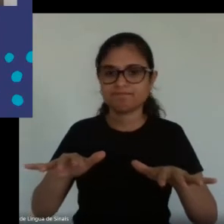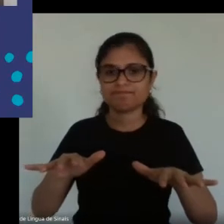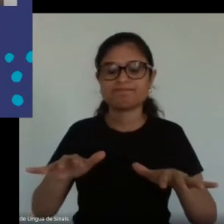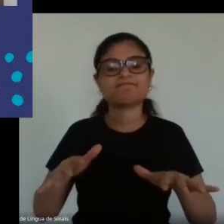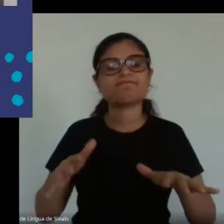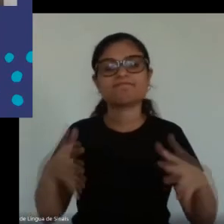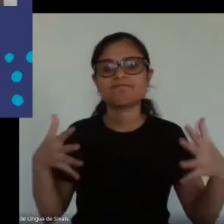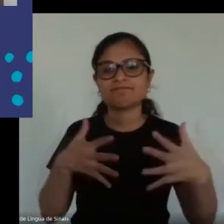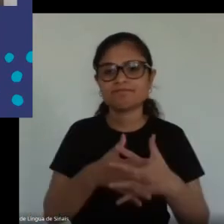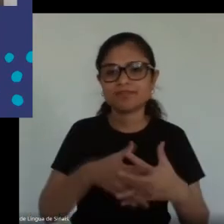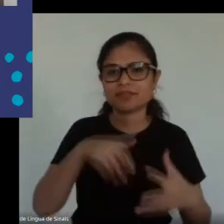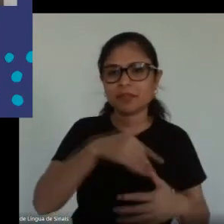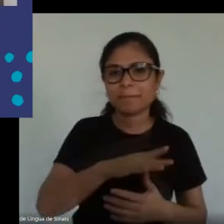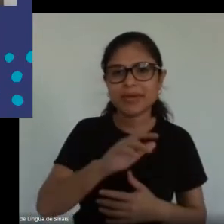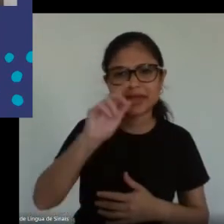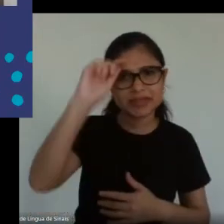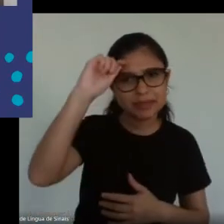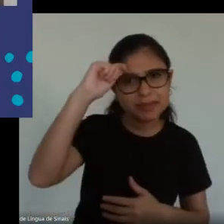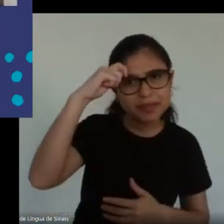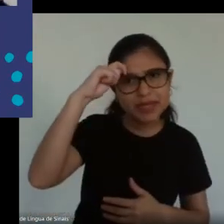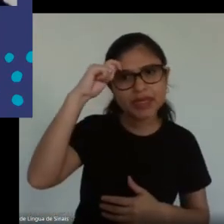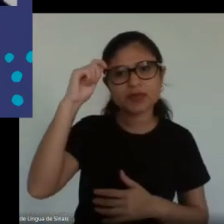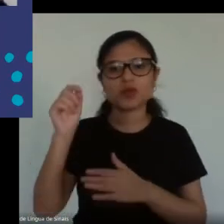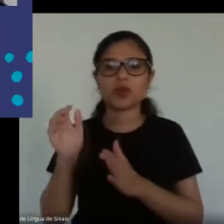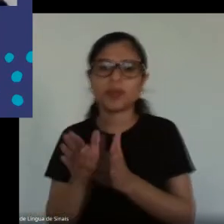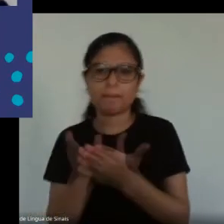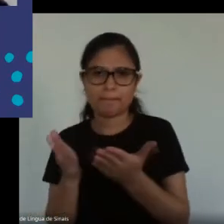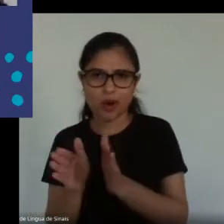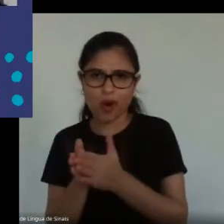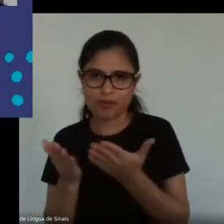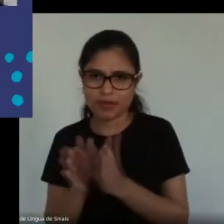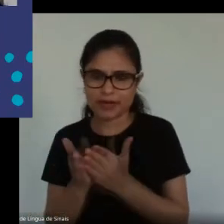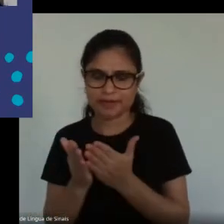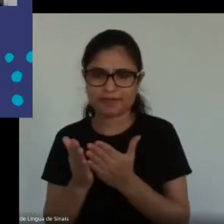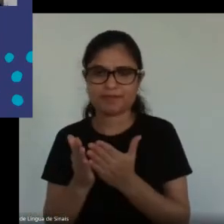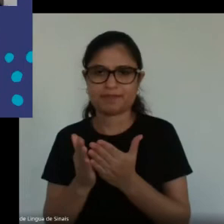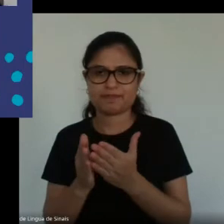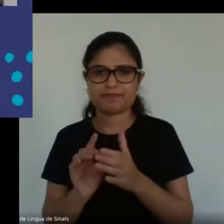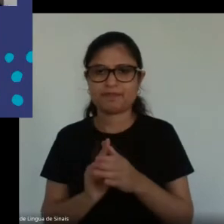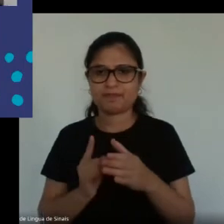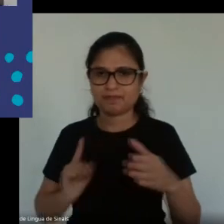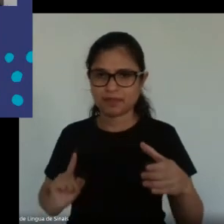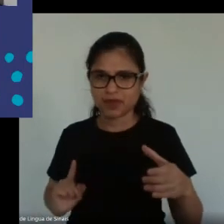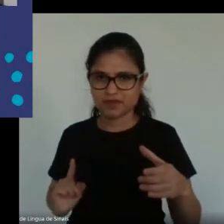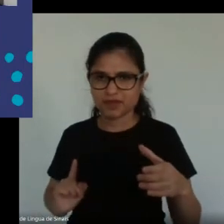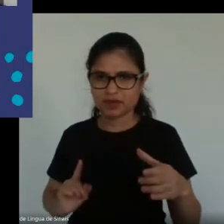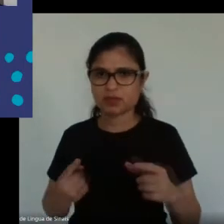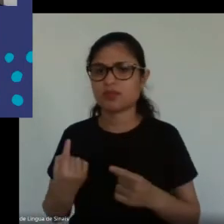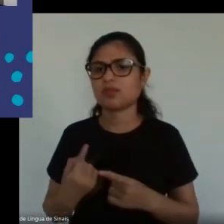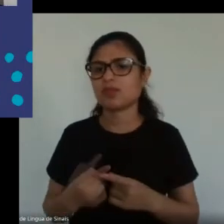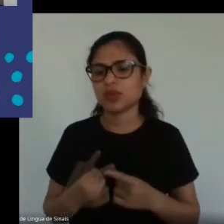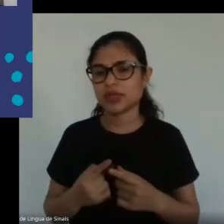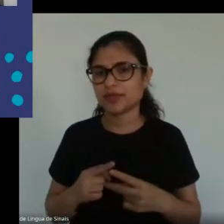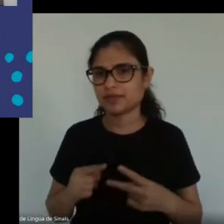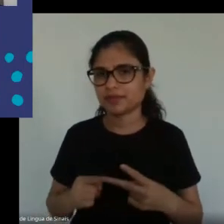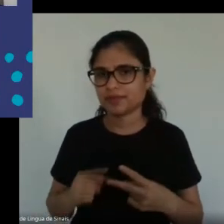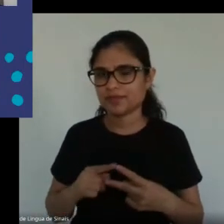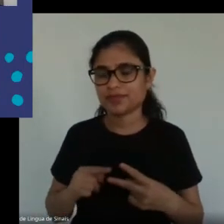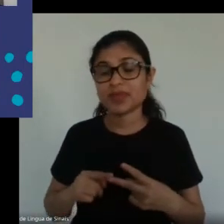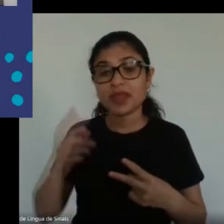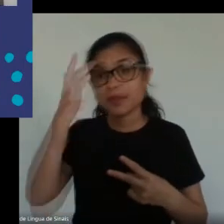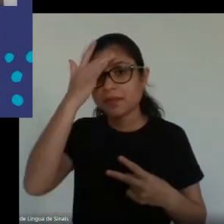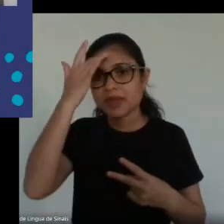preto e pobre, periférico, tá certo? Por quê? Porque essas são as pessoas que não estão